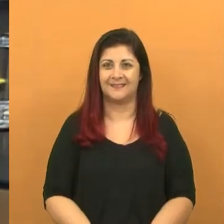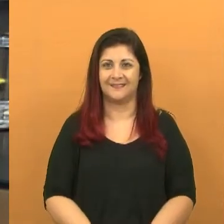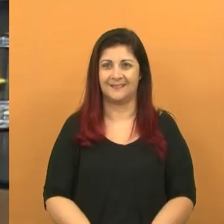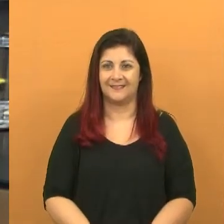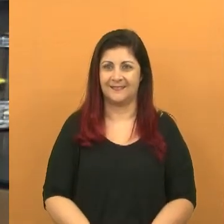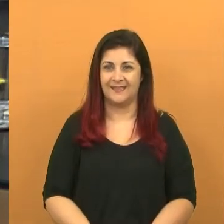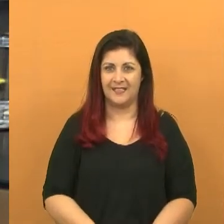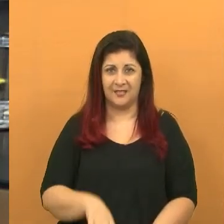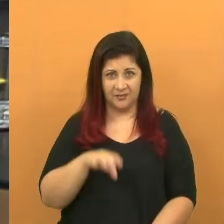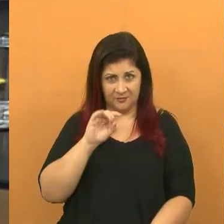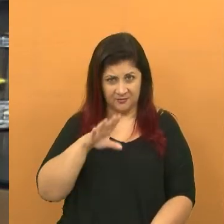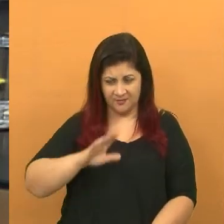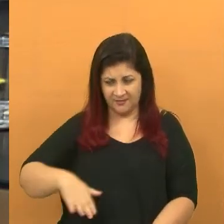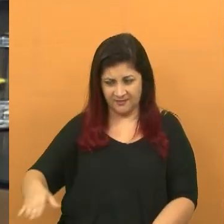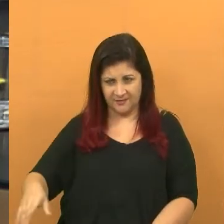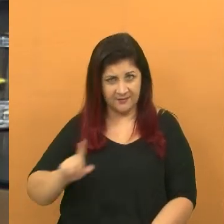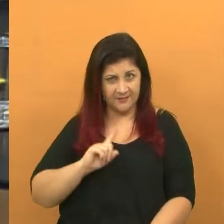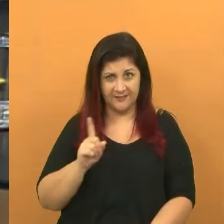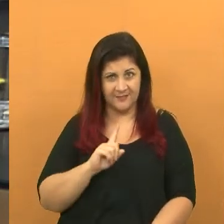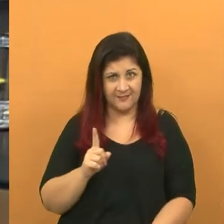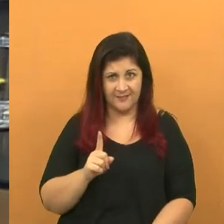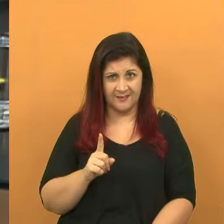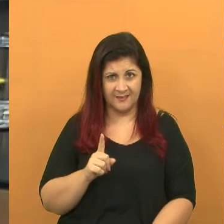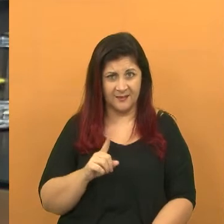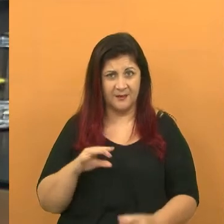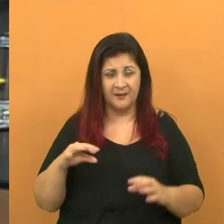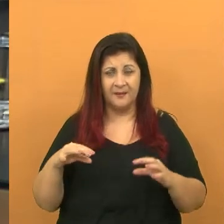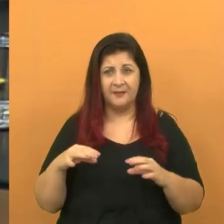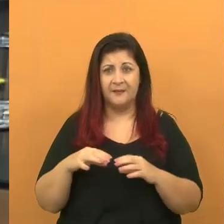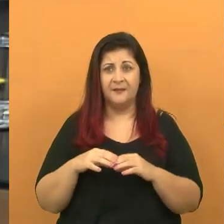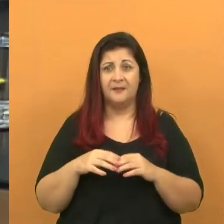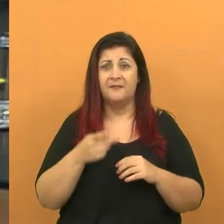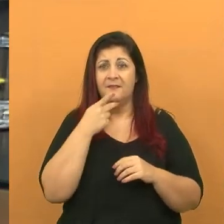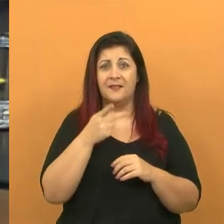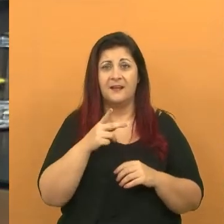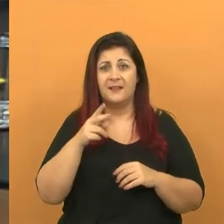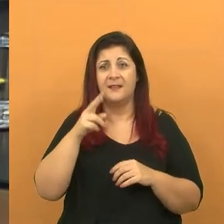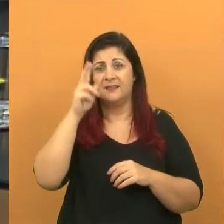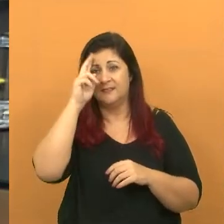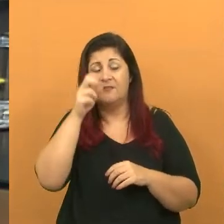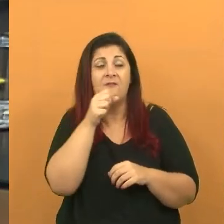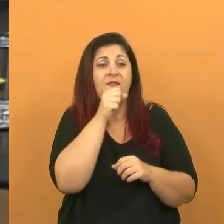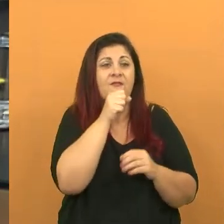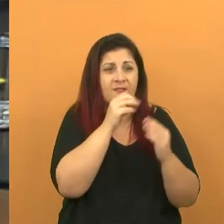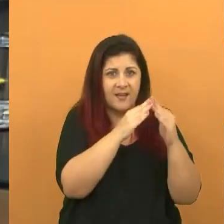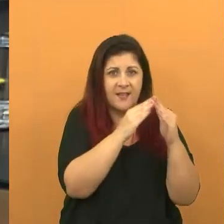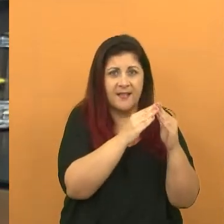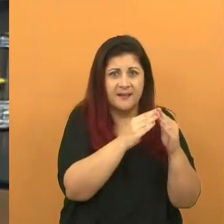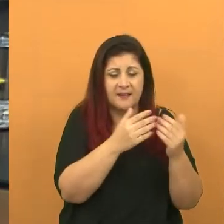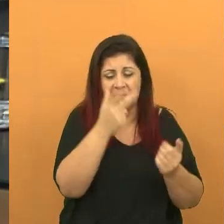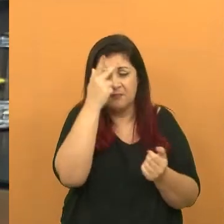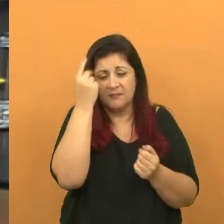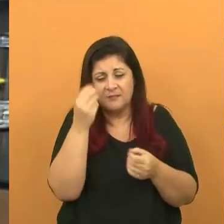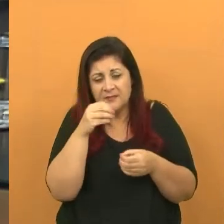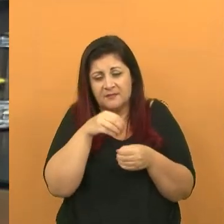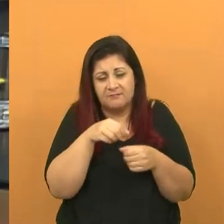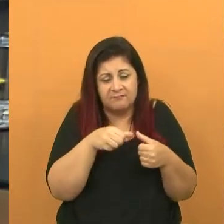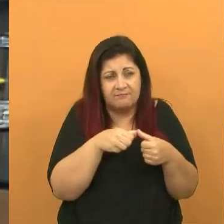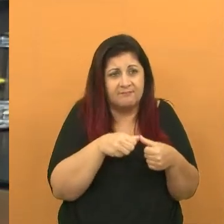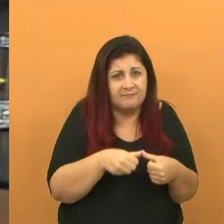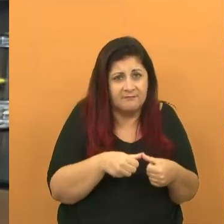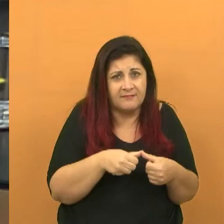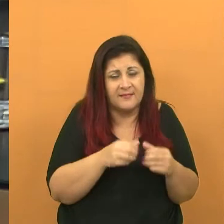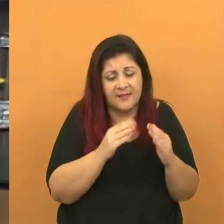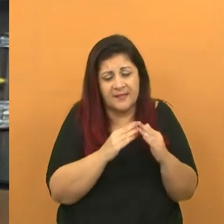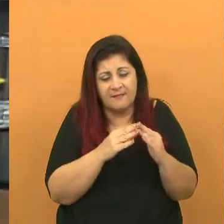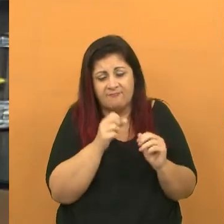só para criança que vai contar a história, também tem que contar as histórias para os asilos, para quem está no asilo,